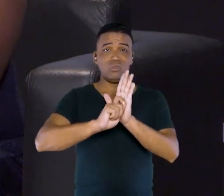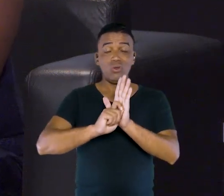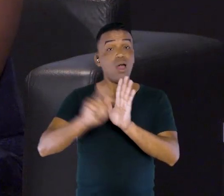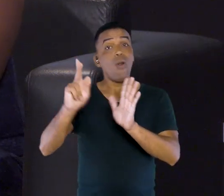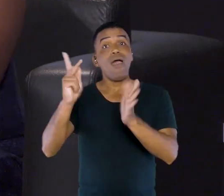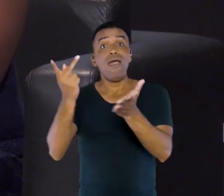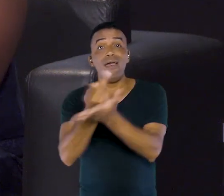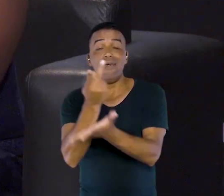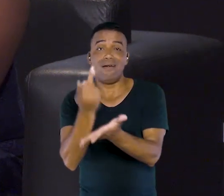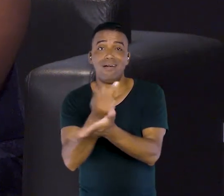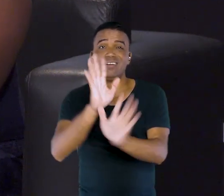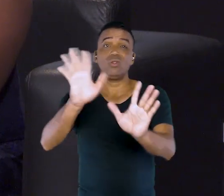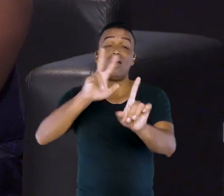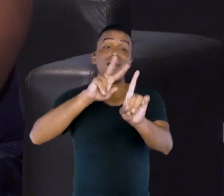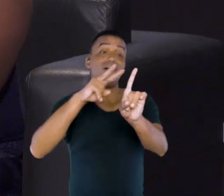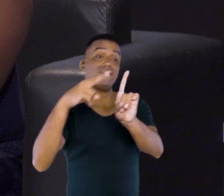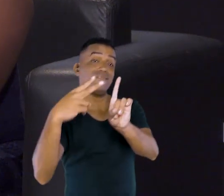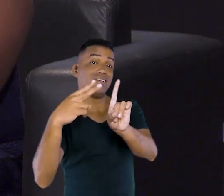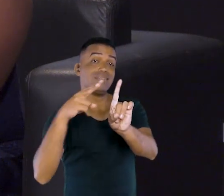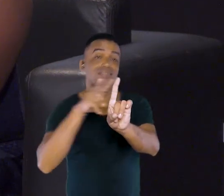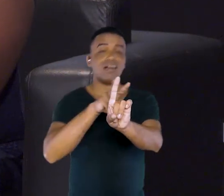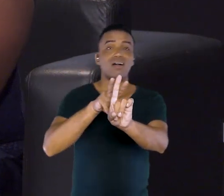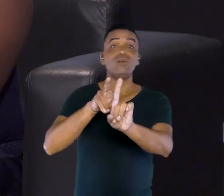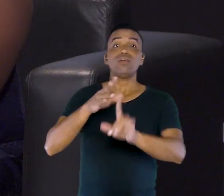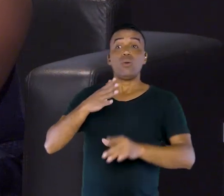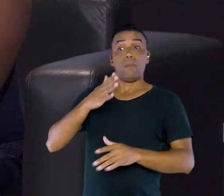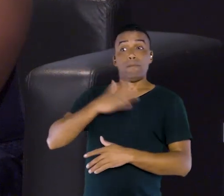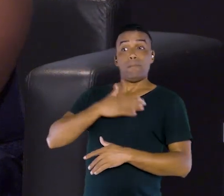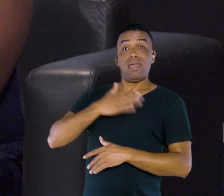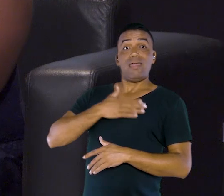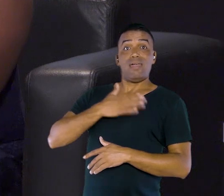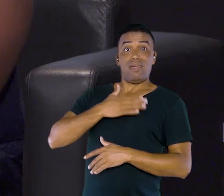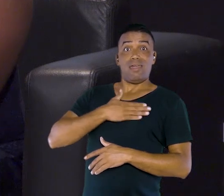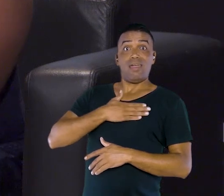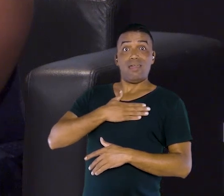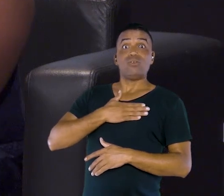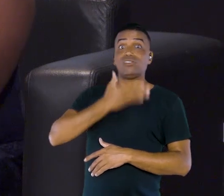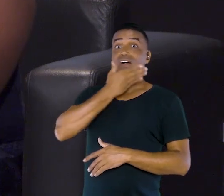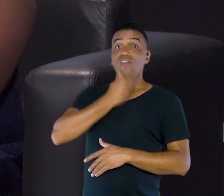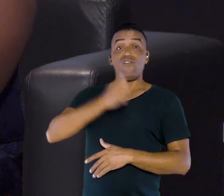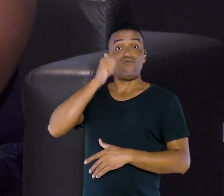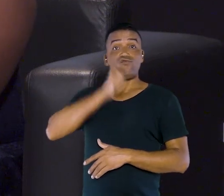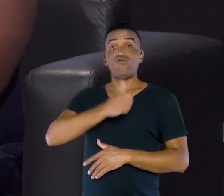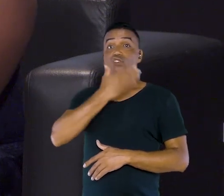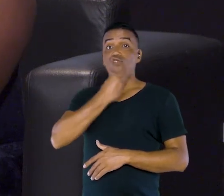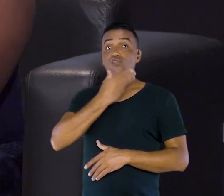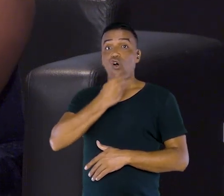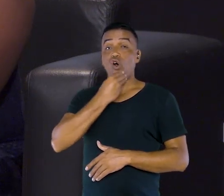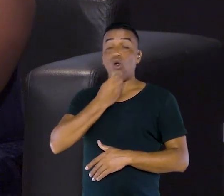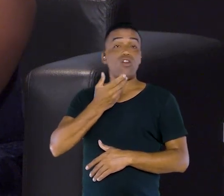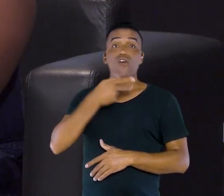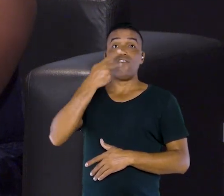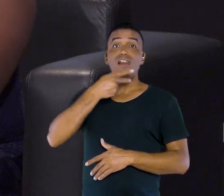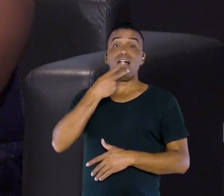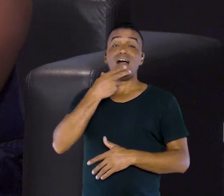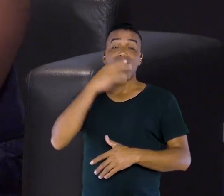que seja errado, é porque a interpretação, os nossos avós nunca não falaram português, então provavelmente o pesquisador